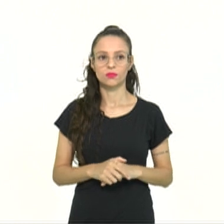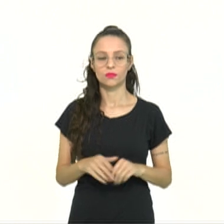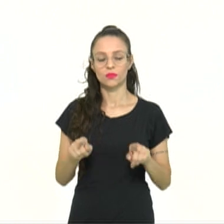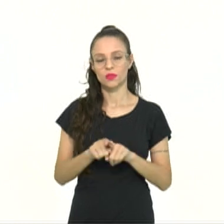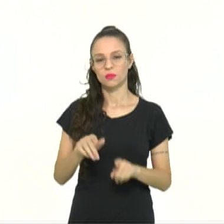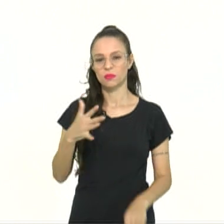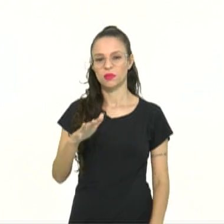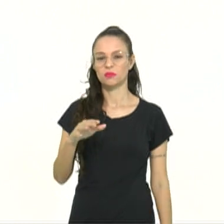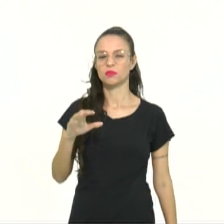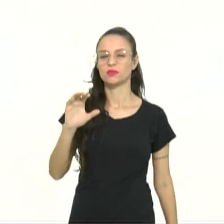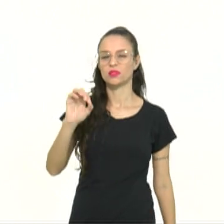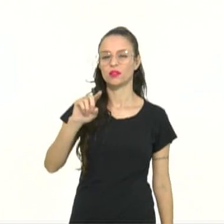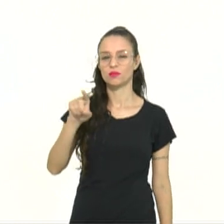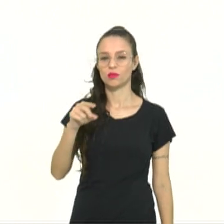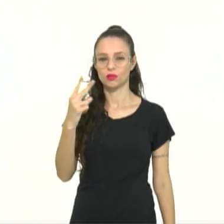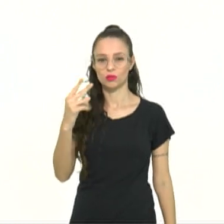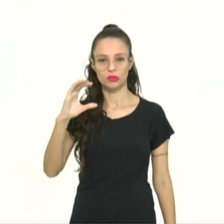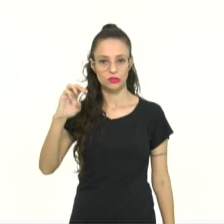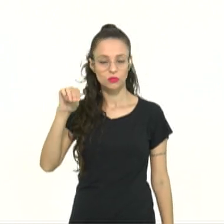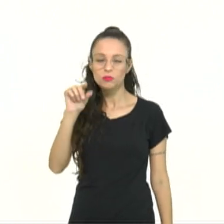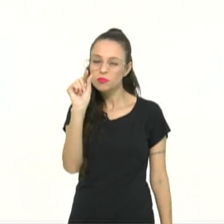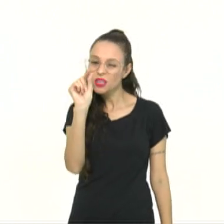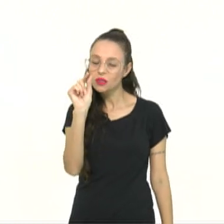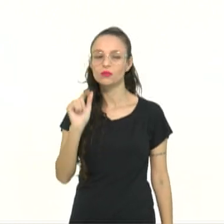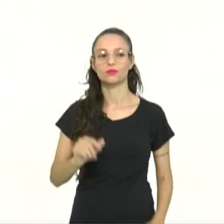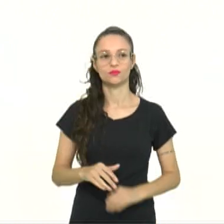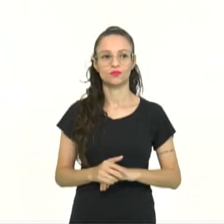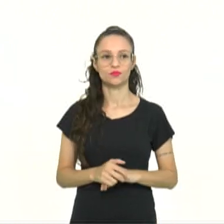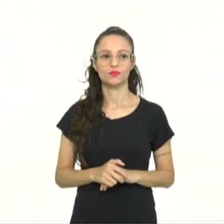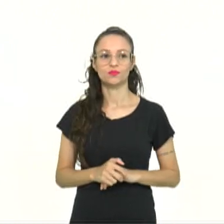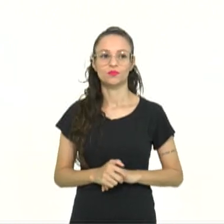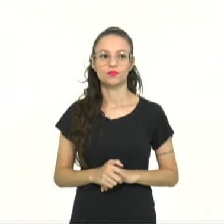cerca de 0,2 centímetros, é bem pequenininho, certo?